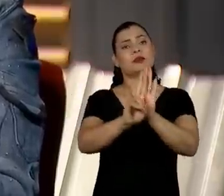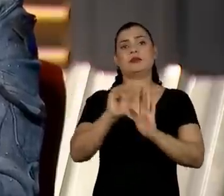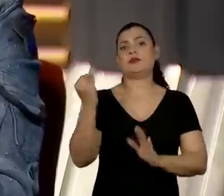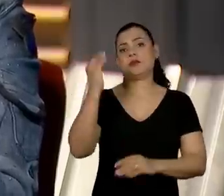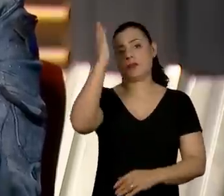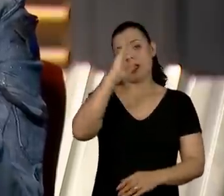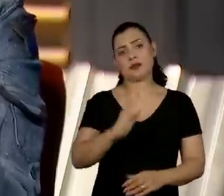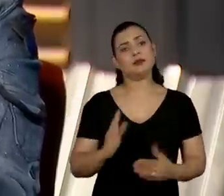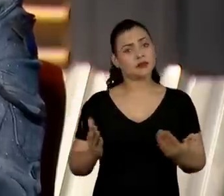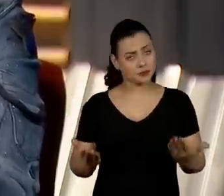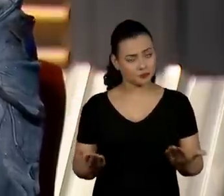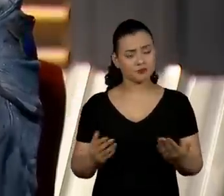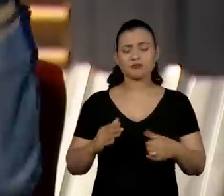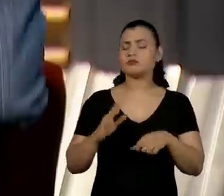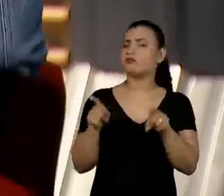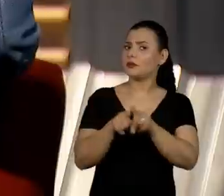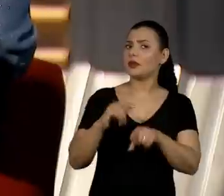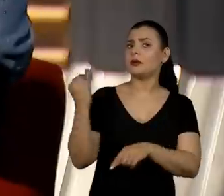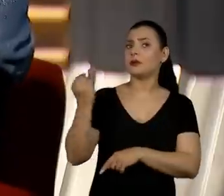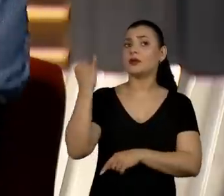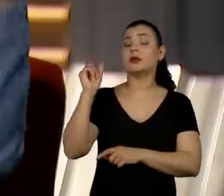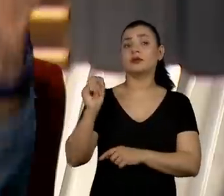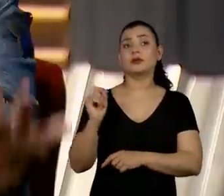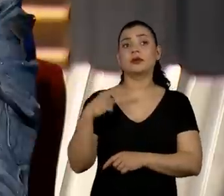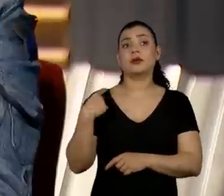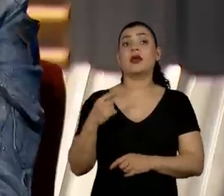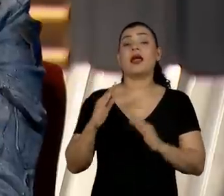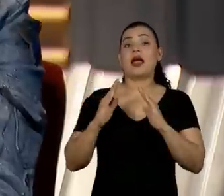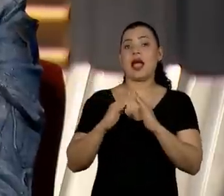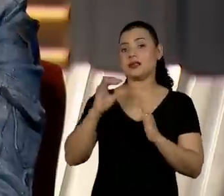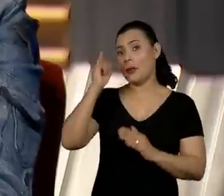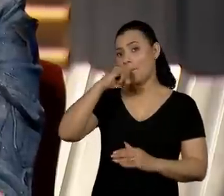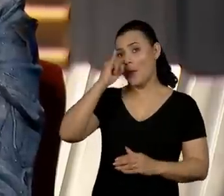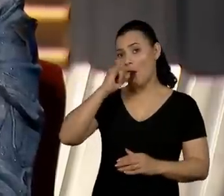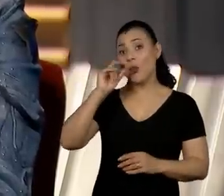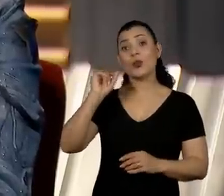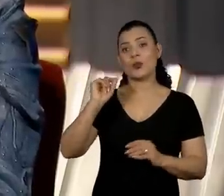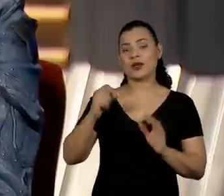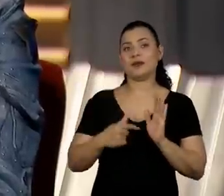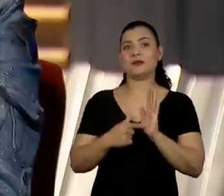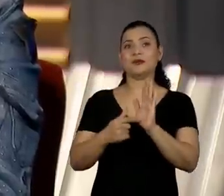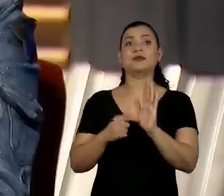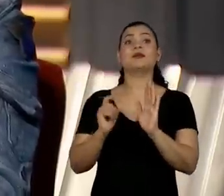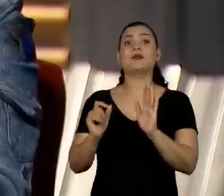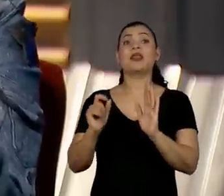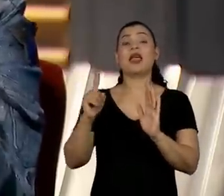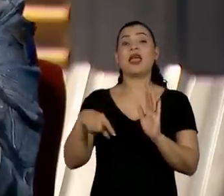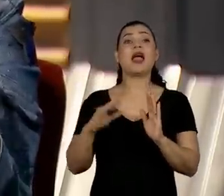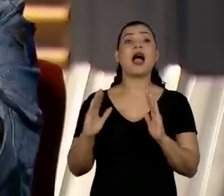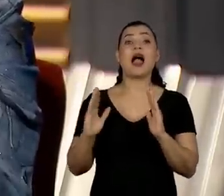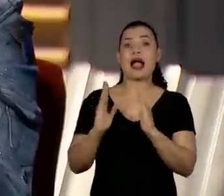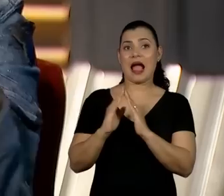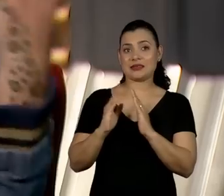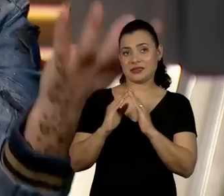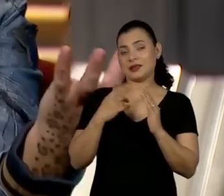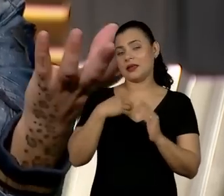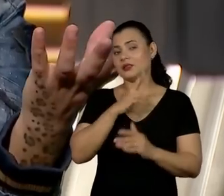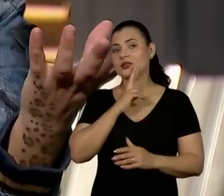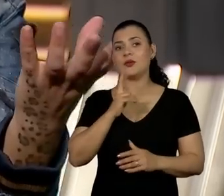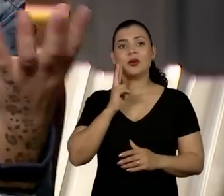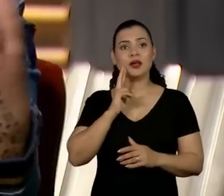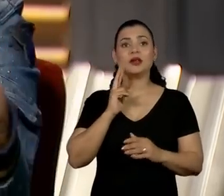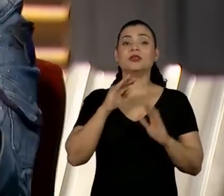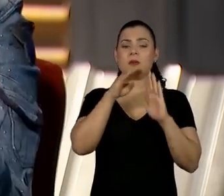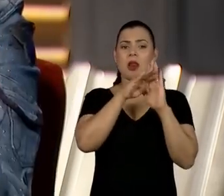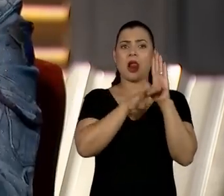e mais do que isso a casa do porco foi considerada a casa de todas